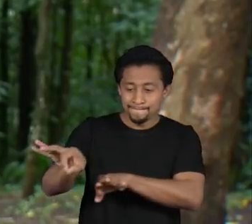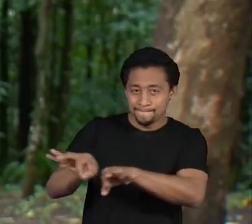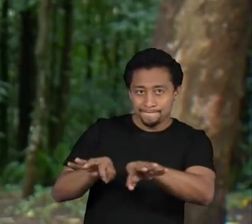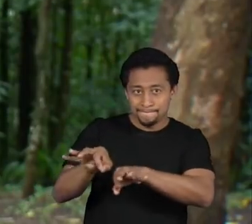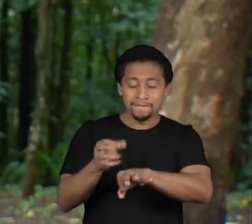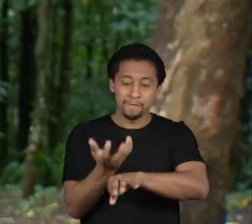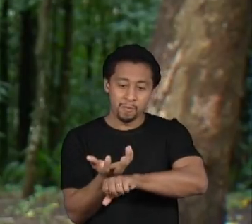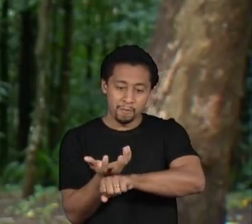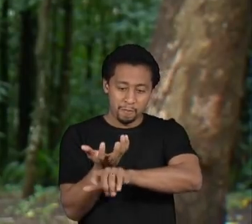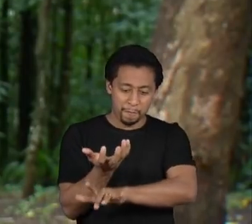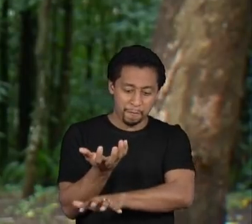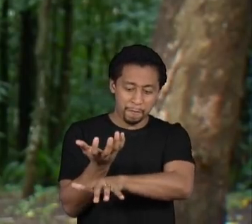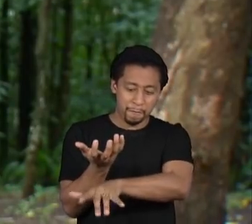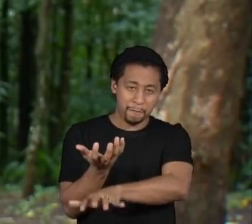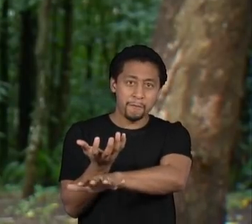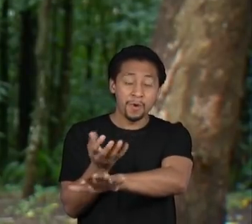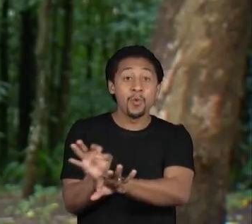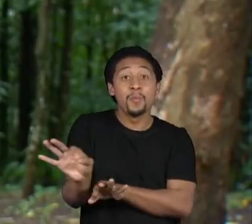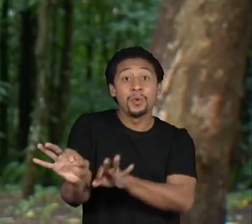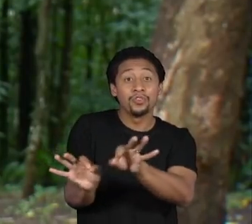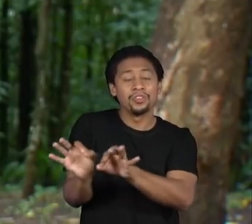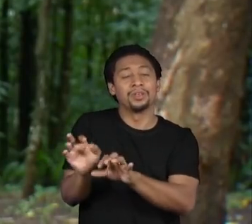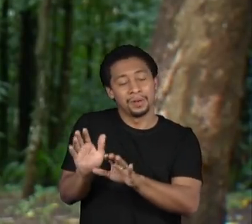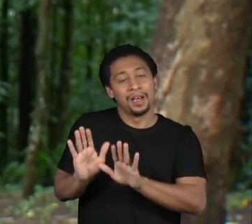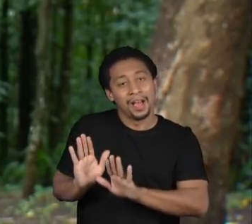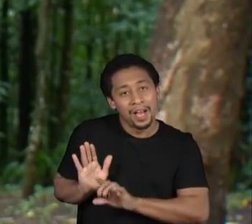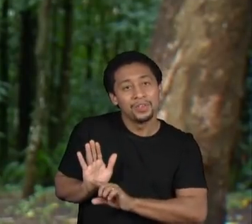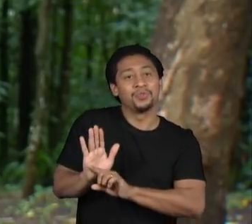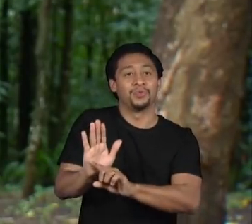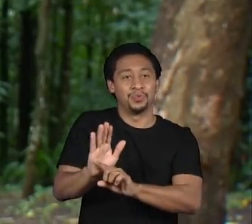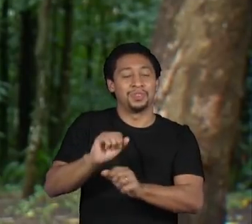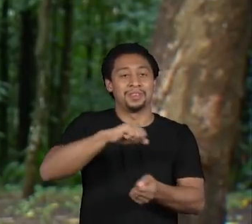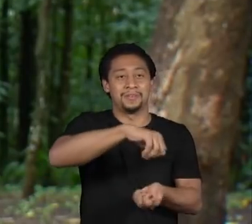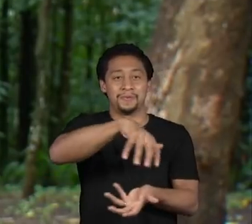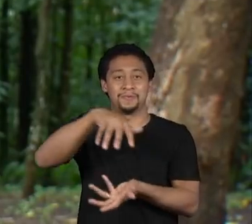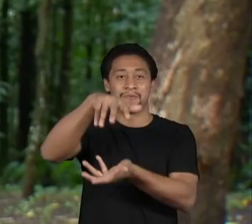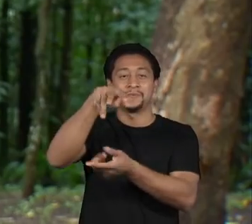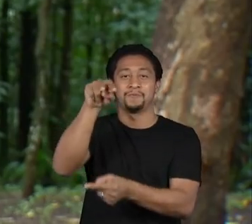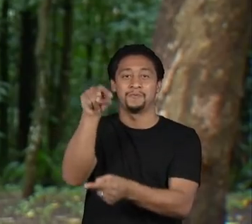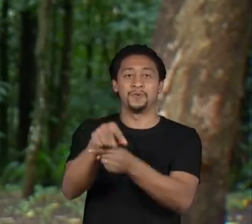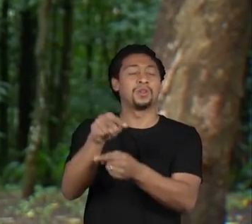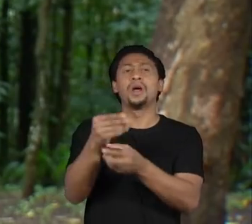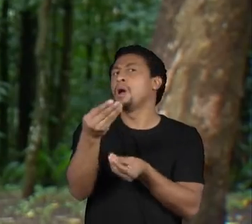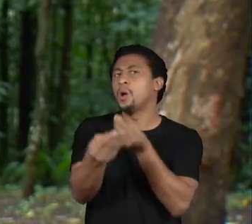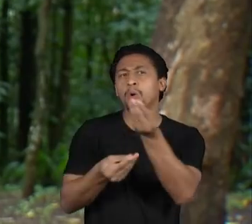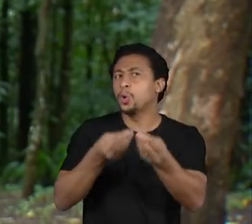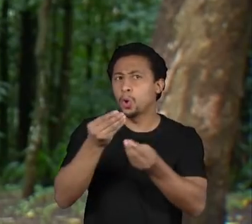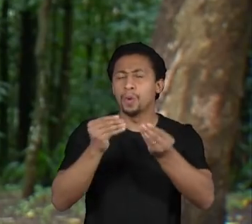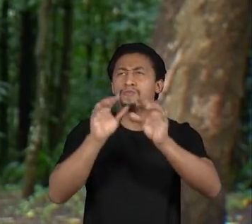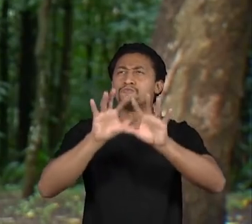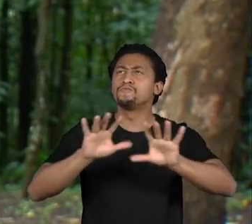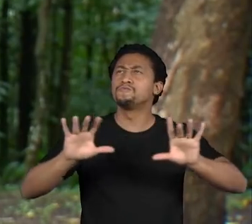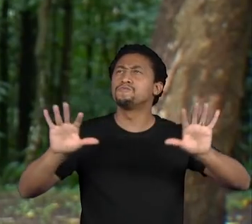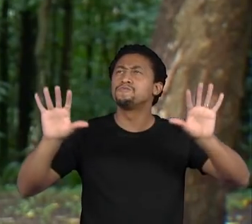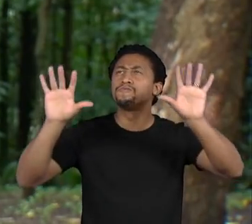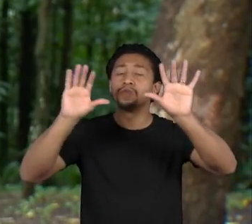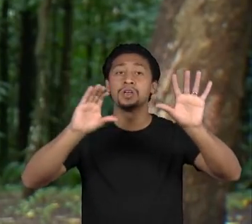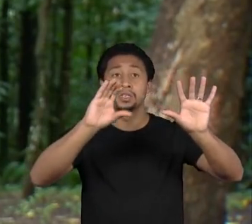o equilíbrio do planeta ao sequestrar carbono da atmosfera e reduzir emissões de gases